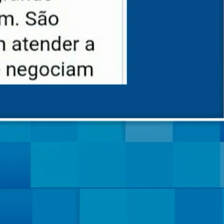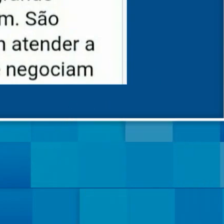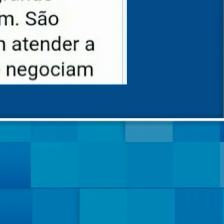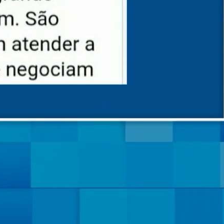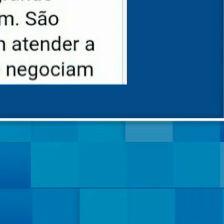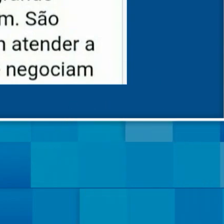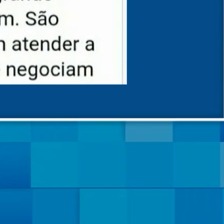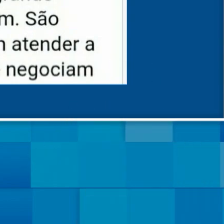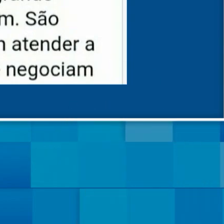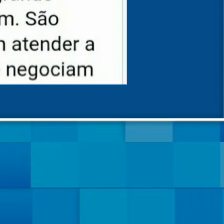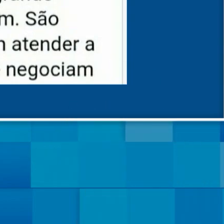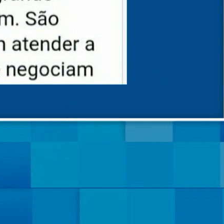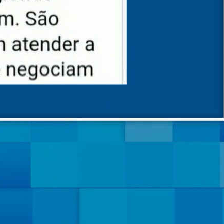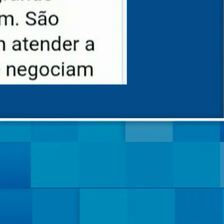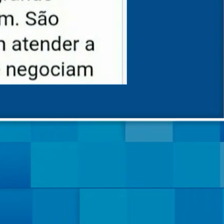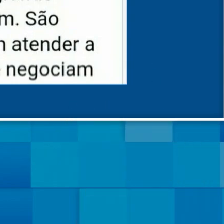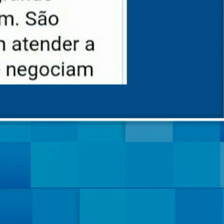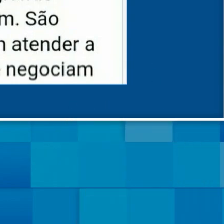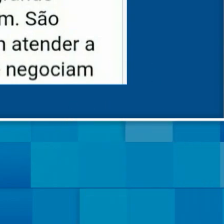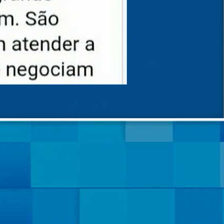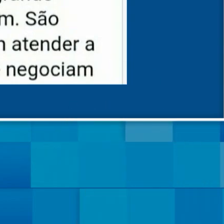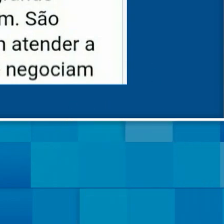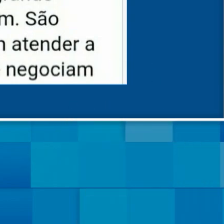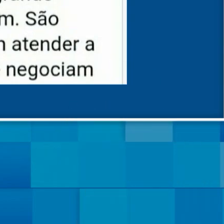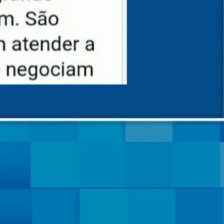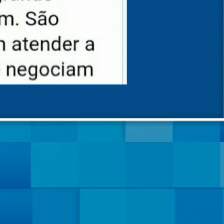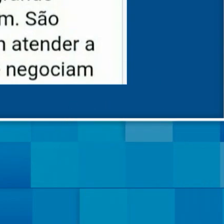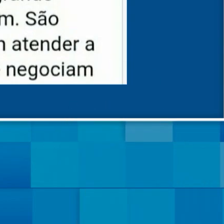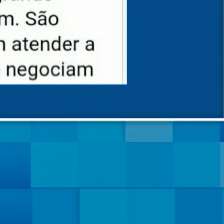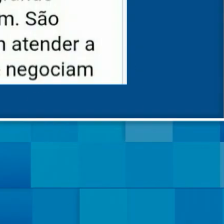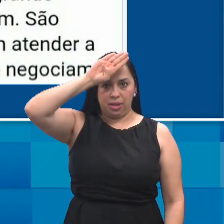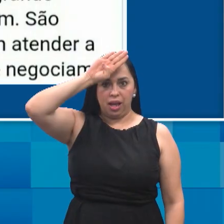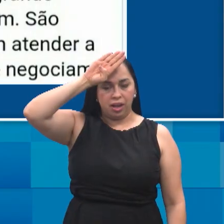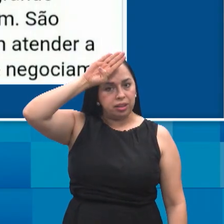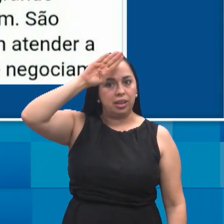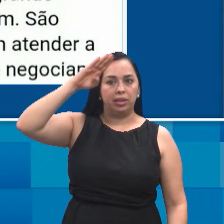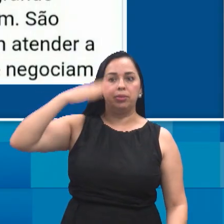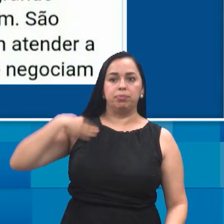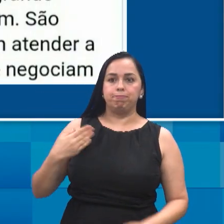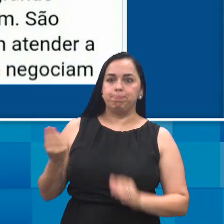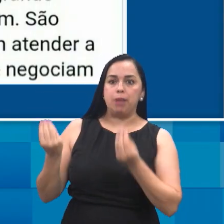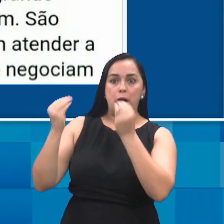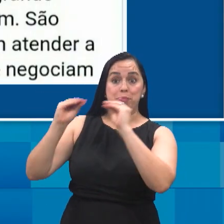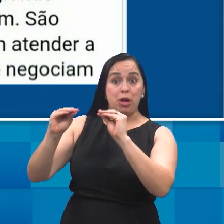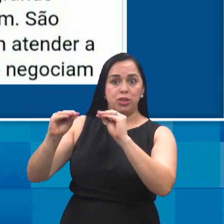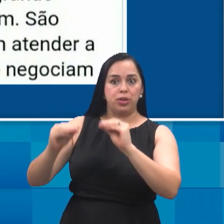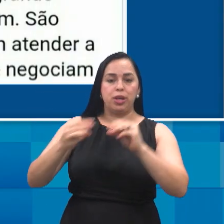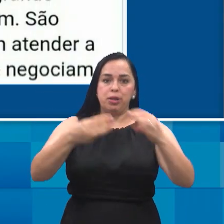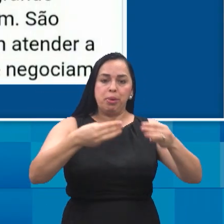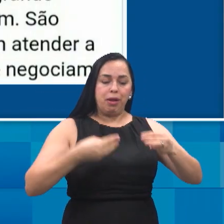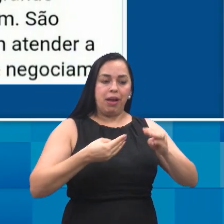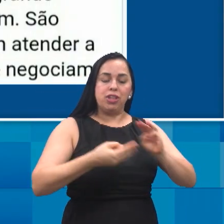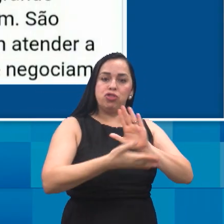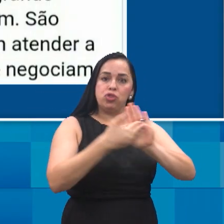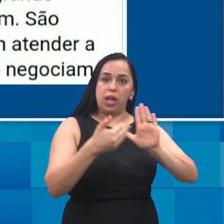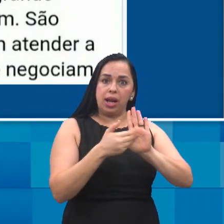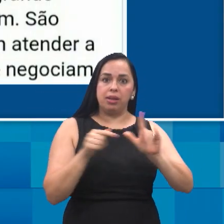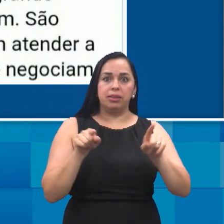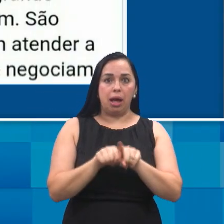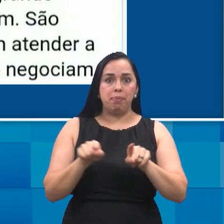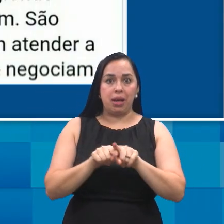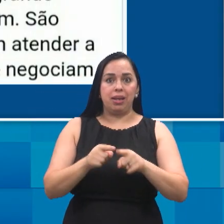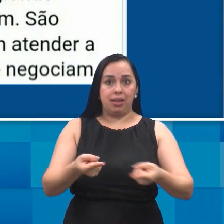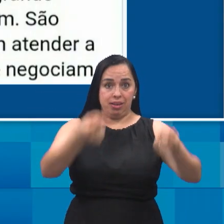O Bolsonaro faz uma postagem, assume compromisso de reduzir o número de ministérios, e aí a postagem do vereador. Bolsonaro